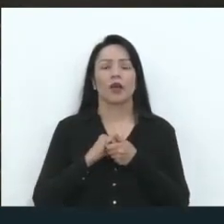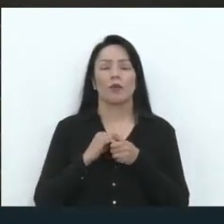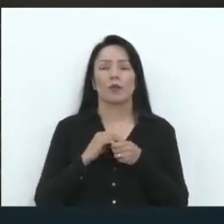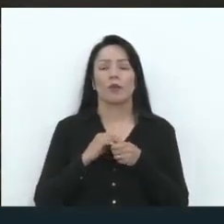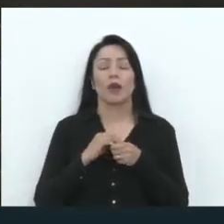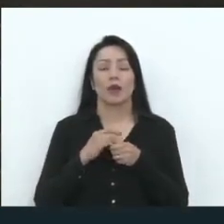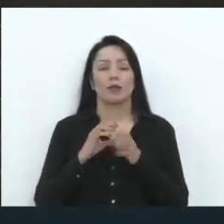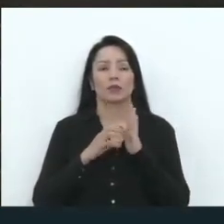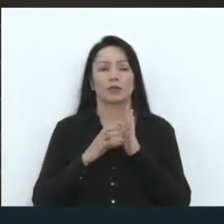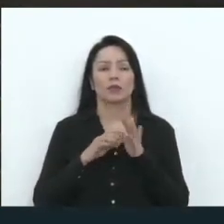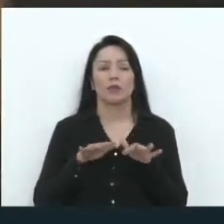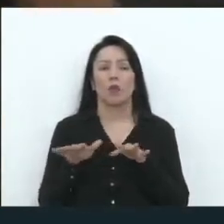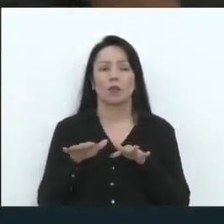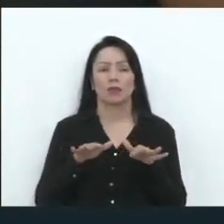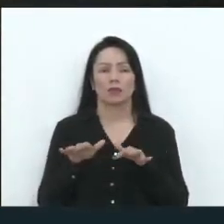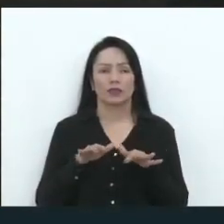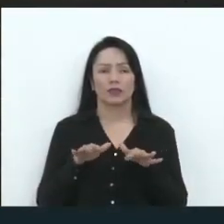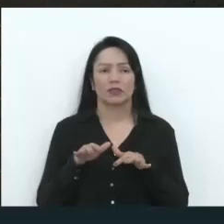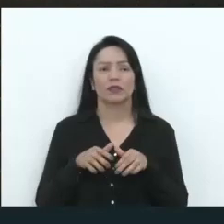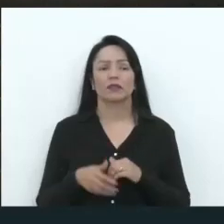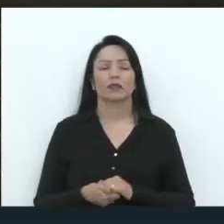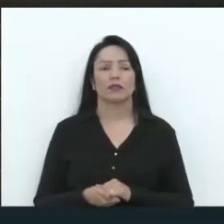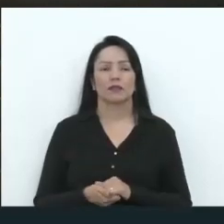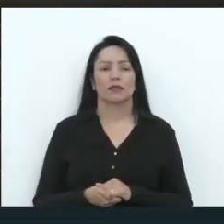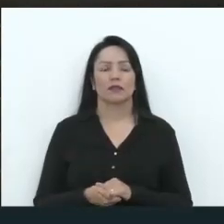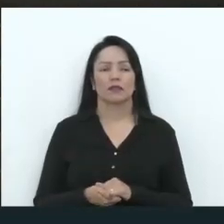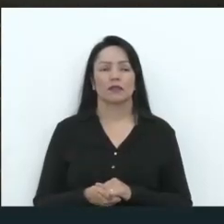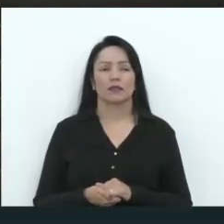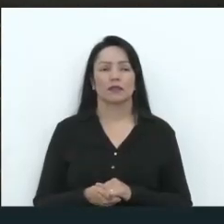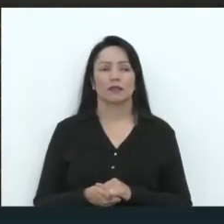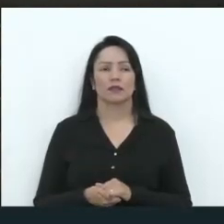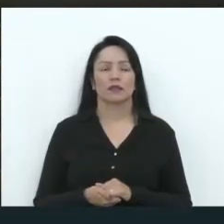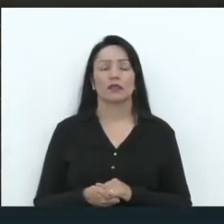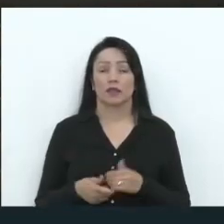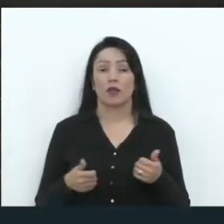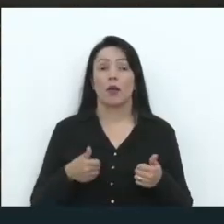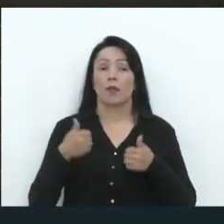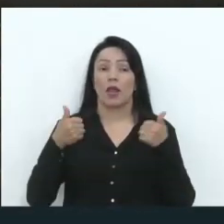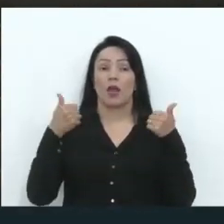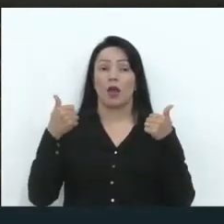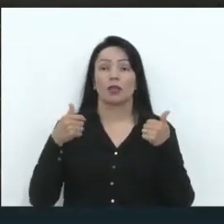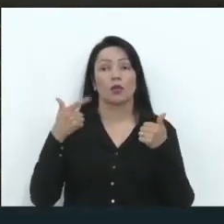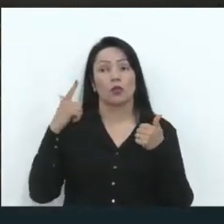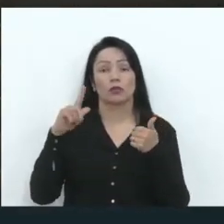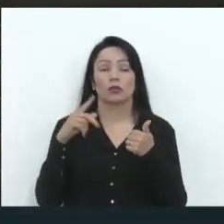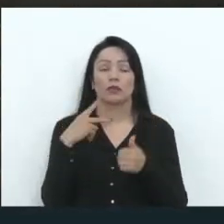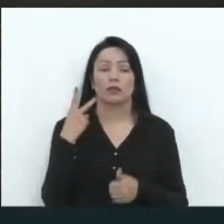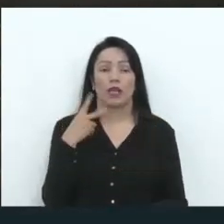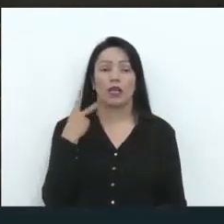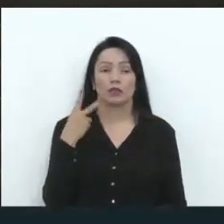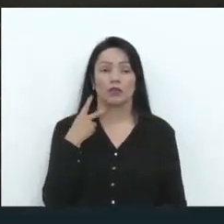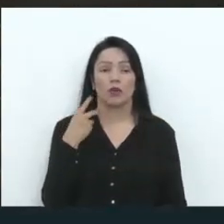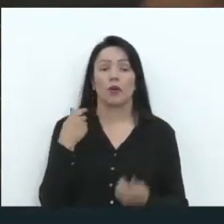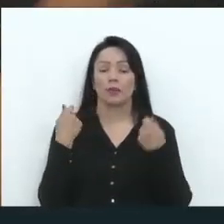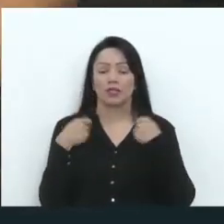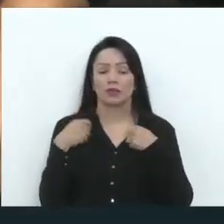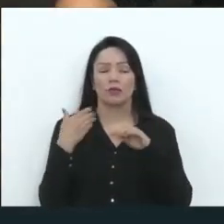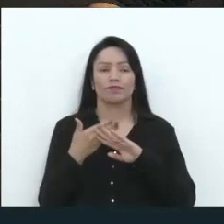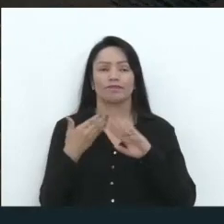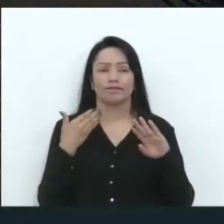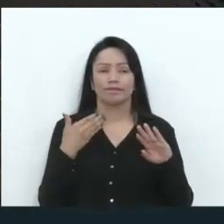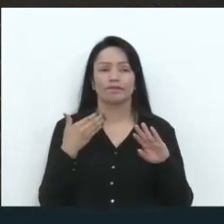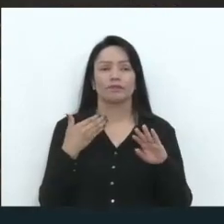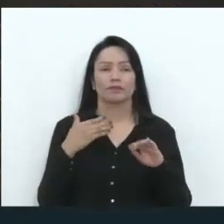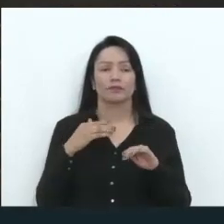em nossa cidade. Eu quero aqui já estimar melhoras ao vereador Geraldo Celestino, que precisou se ausentar.